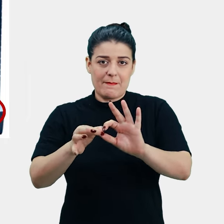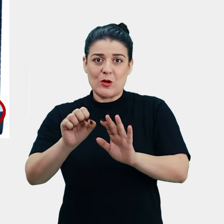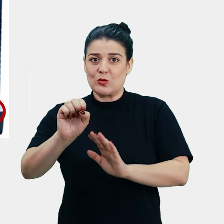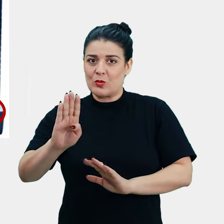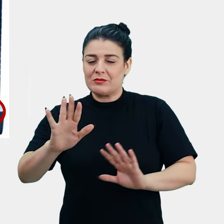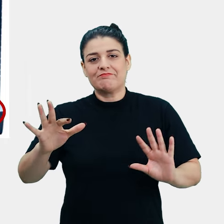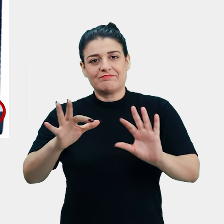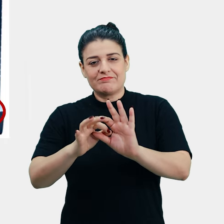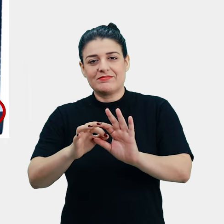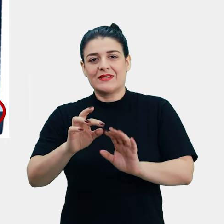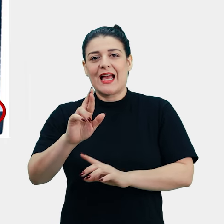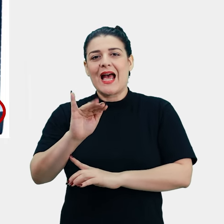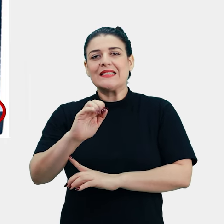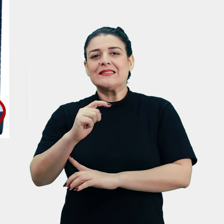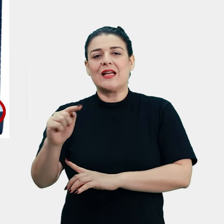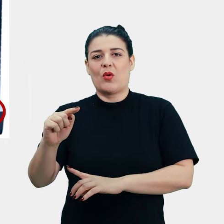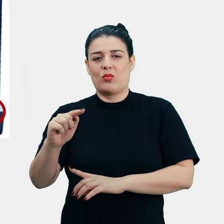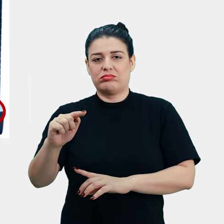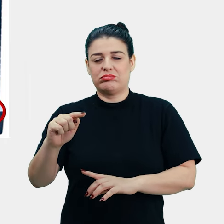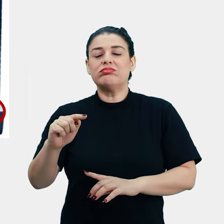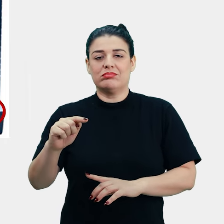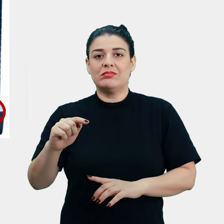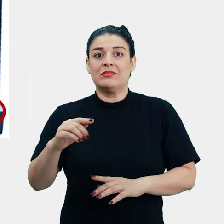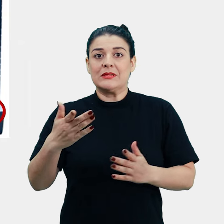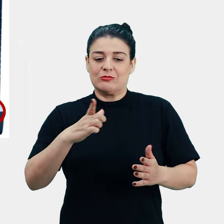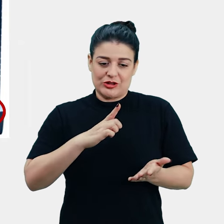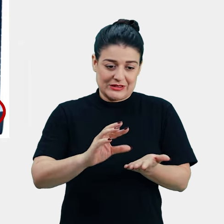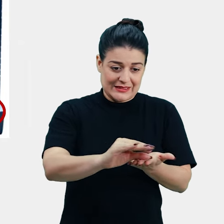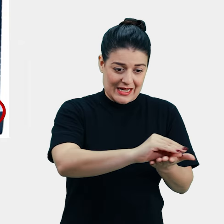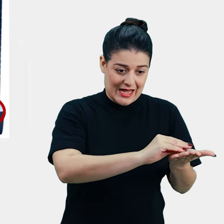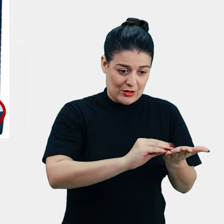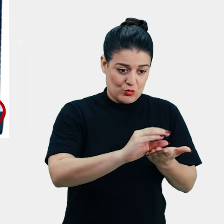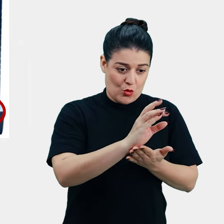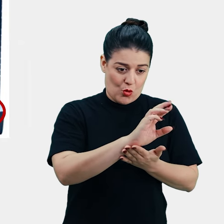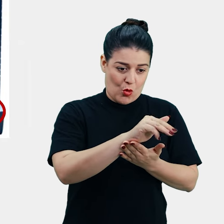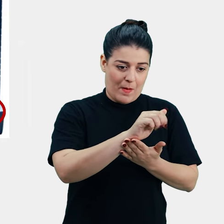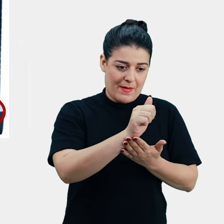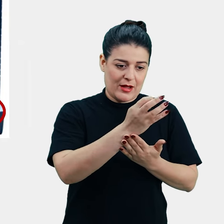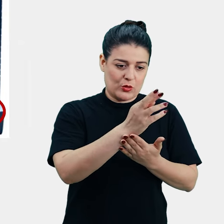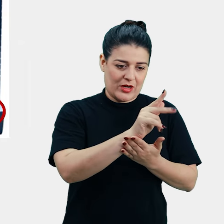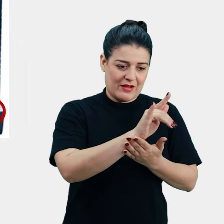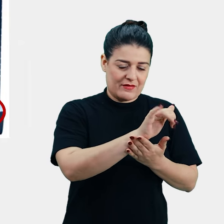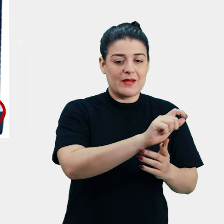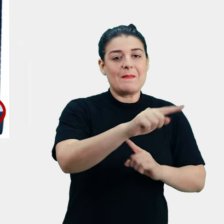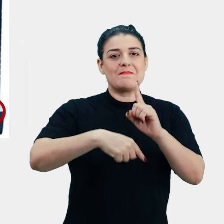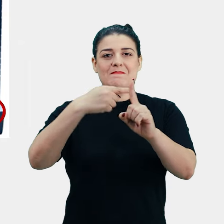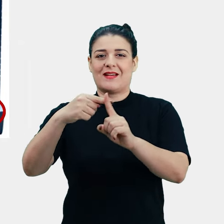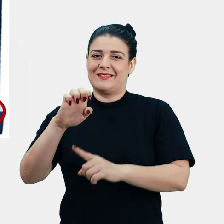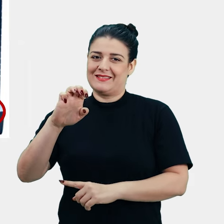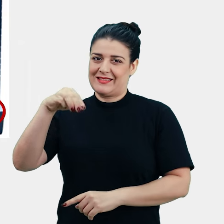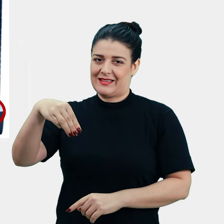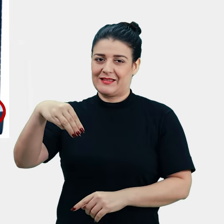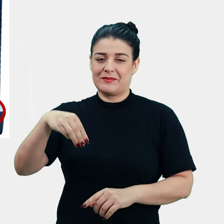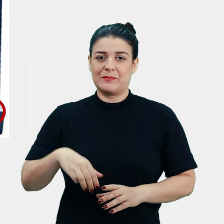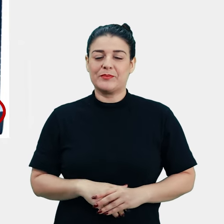com a sua respectiva razão massa-carga. Então, a gente tem dados de cromatografia com dados de espectrometria de